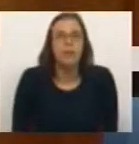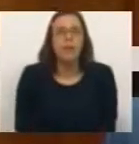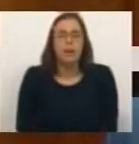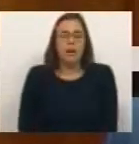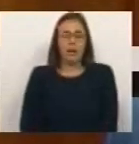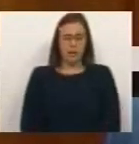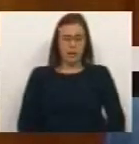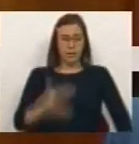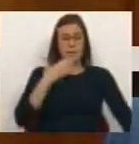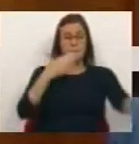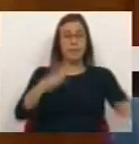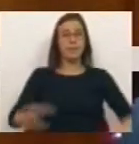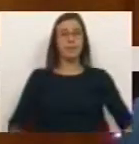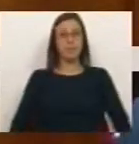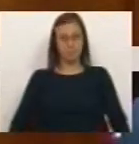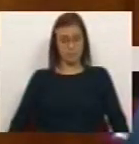Muito obrigado.